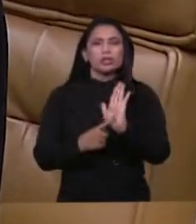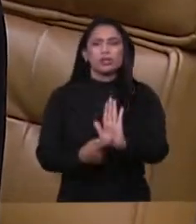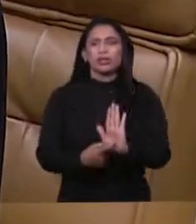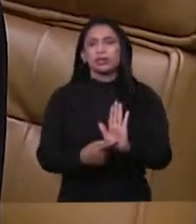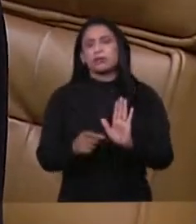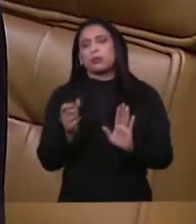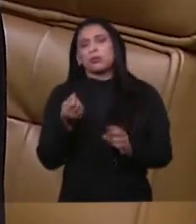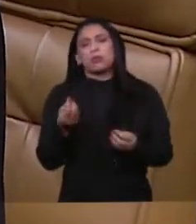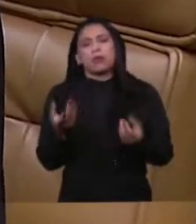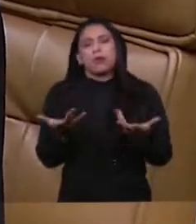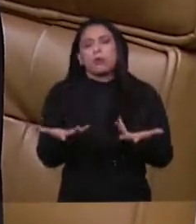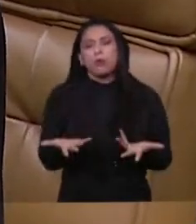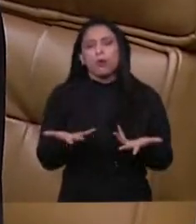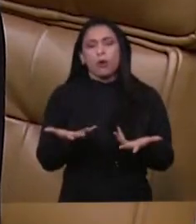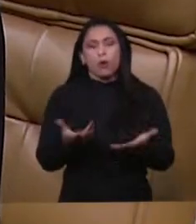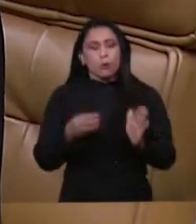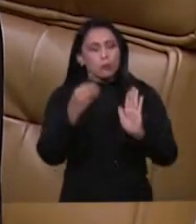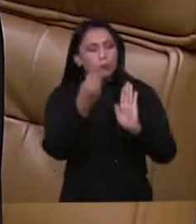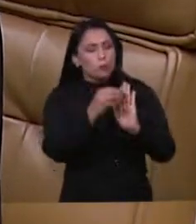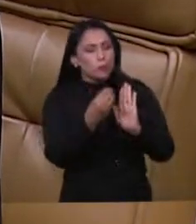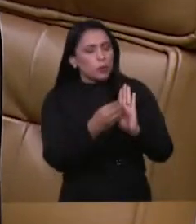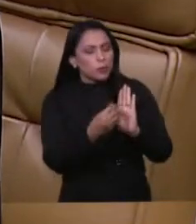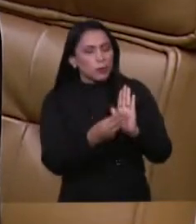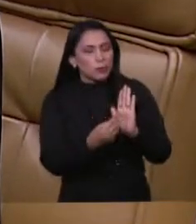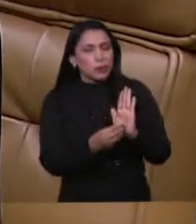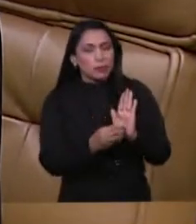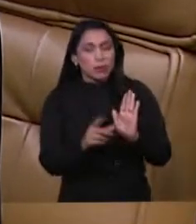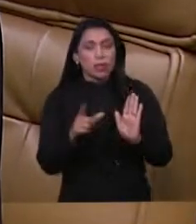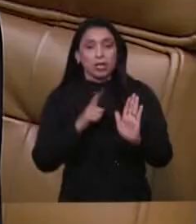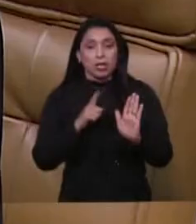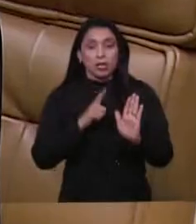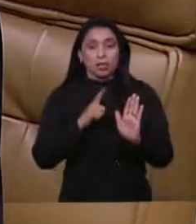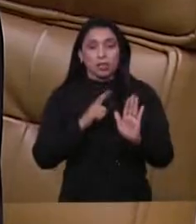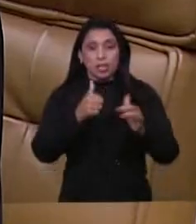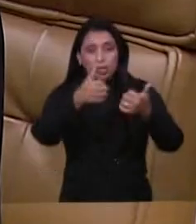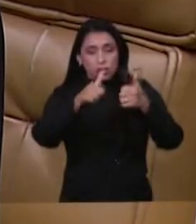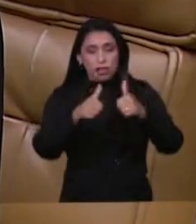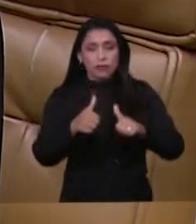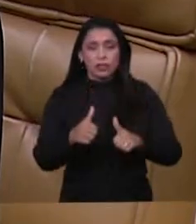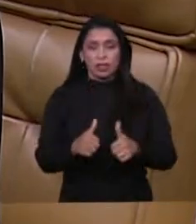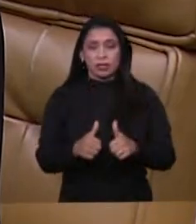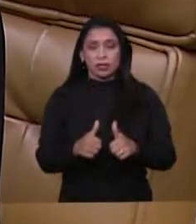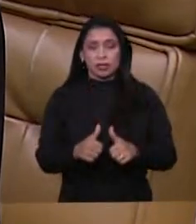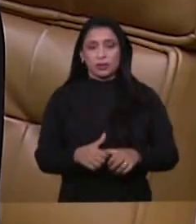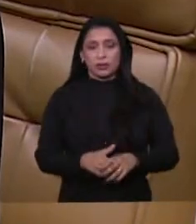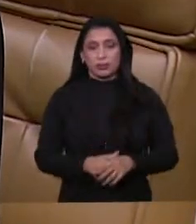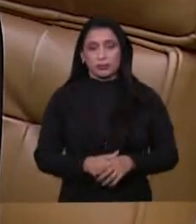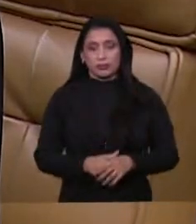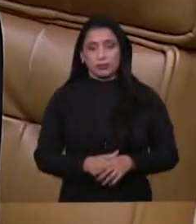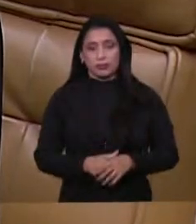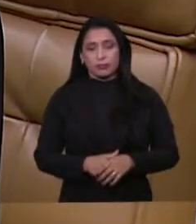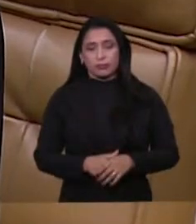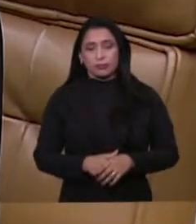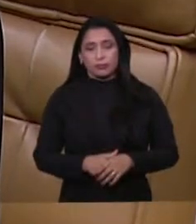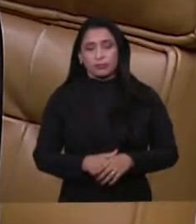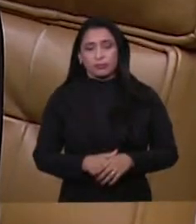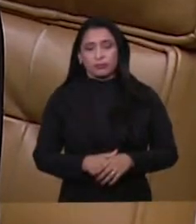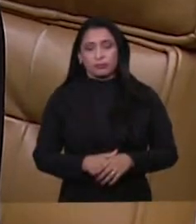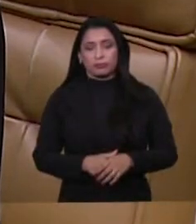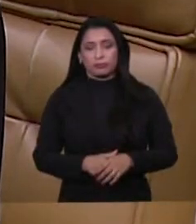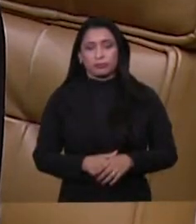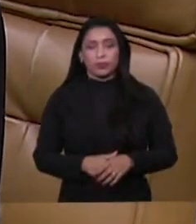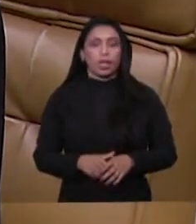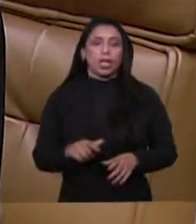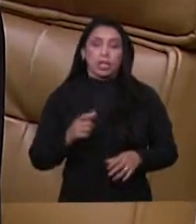sido demonstrados quaisquer fatos merecedores de maior apreciação. Rejeito também a alegada inépcia